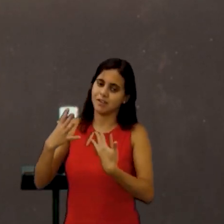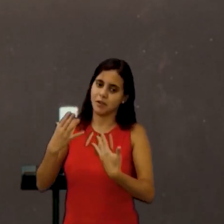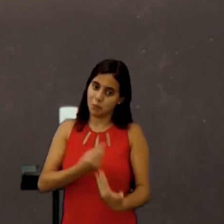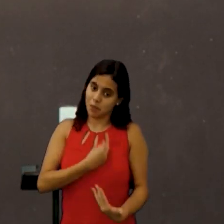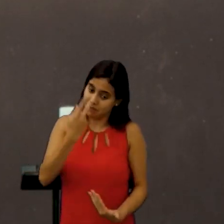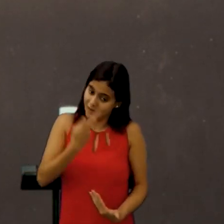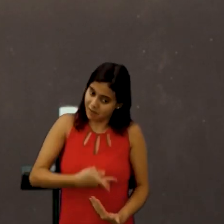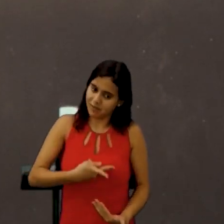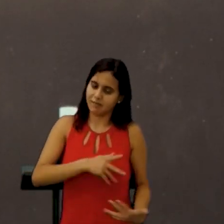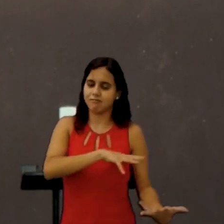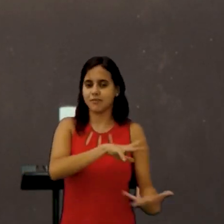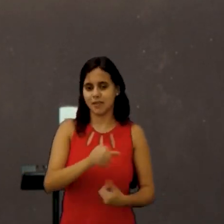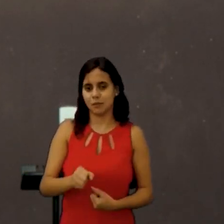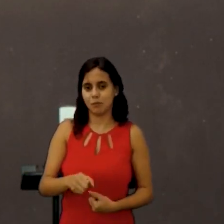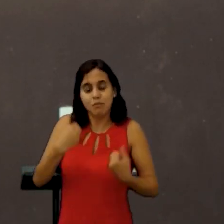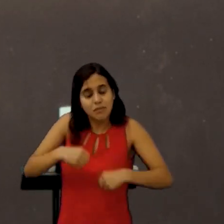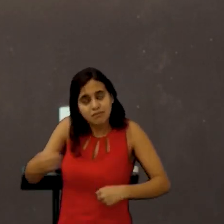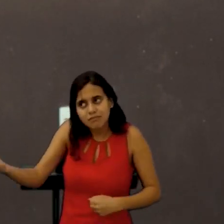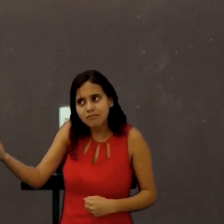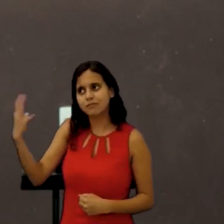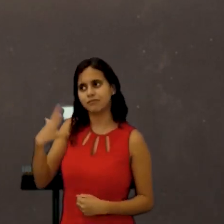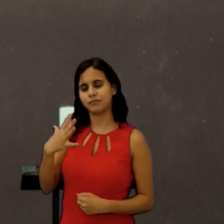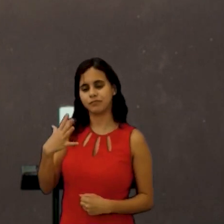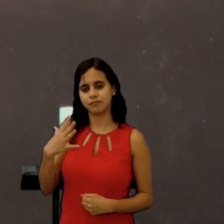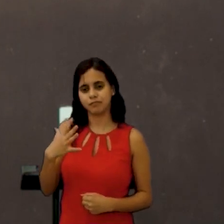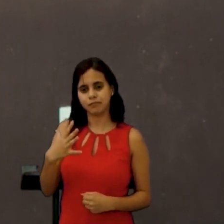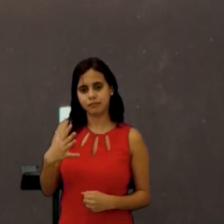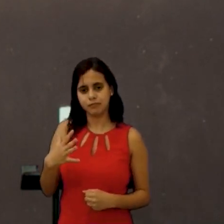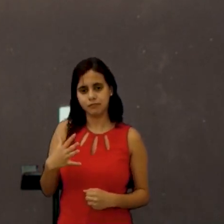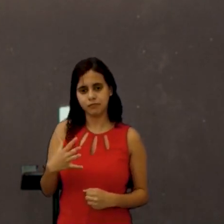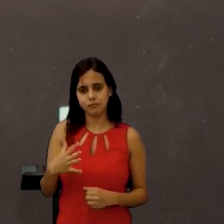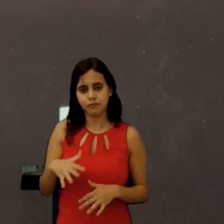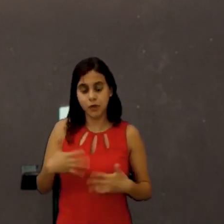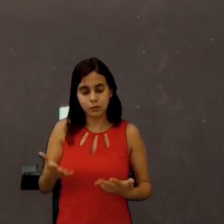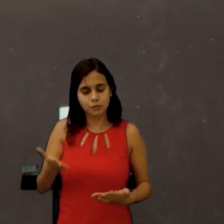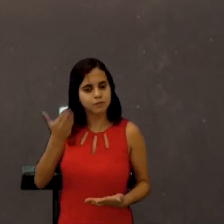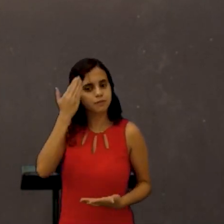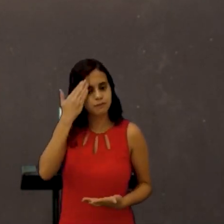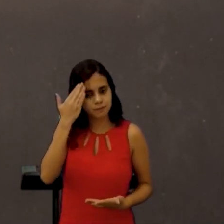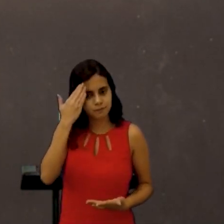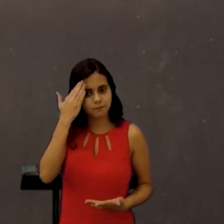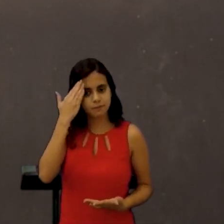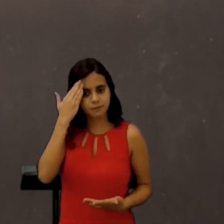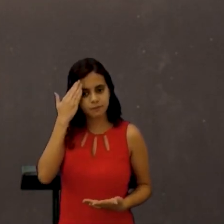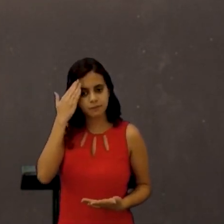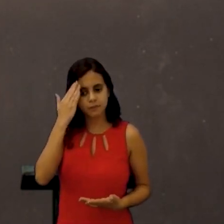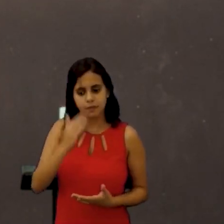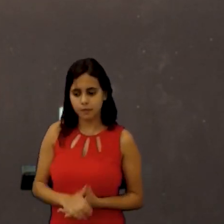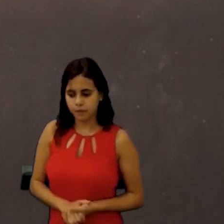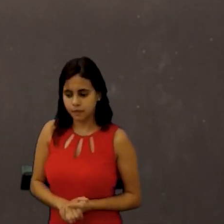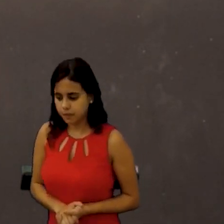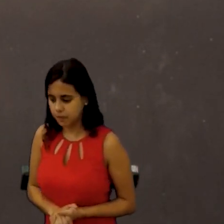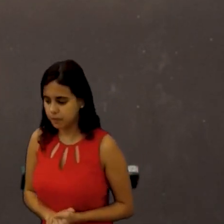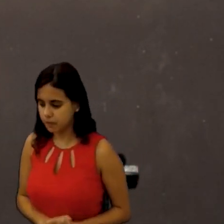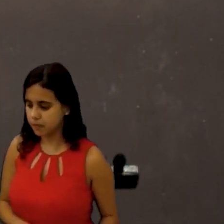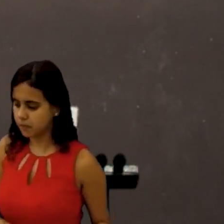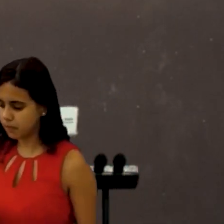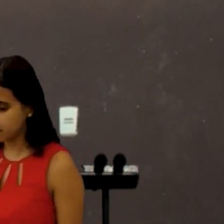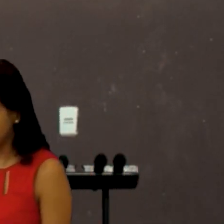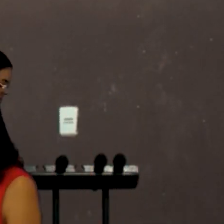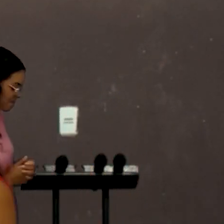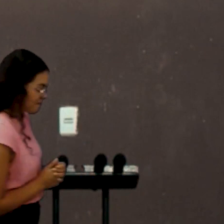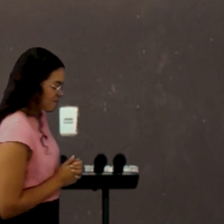mundo. Muita sabedoria e muita graça. Então entenda isso. Para que... Um